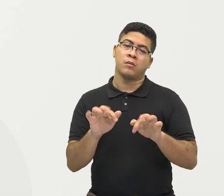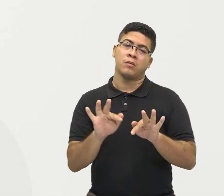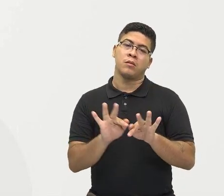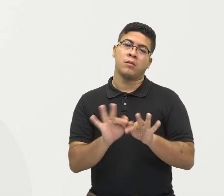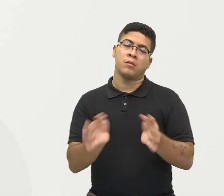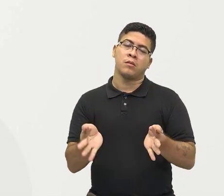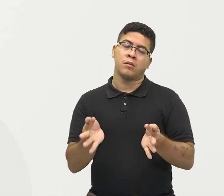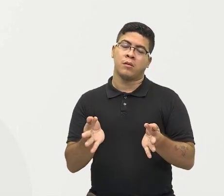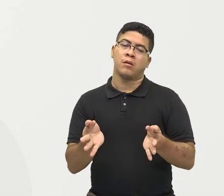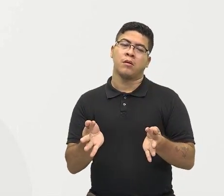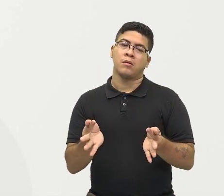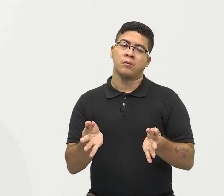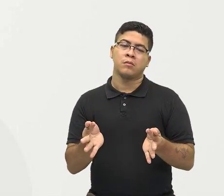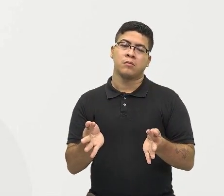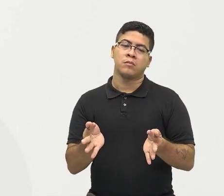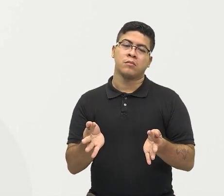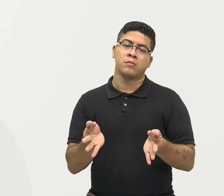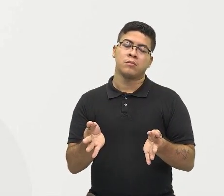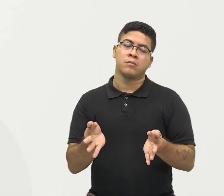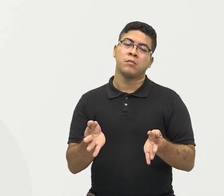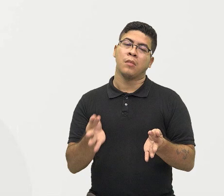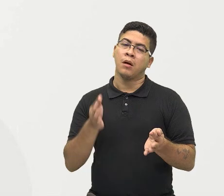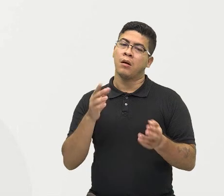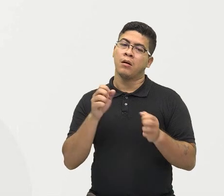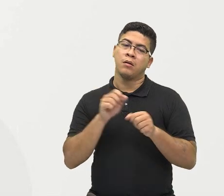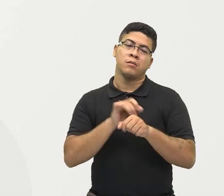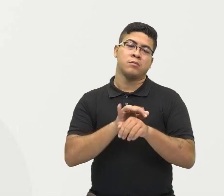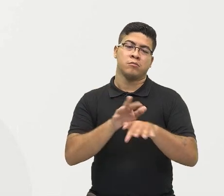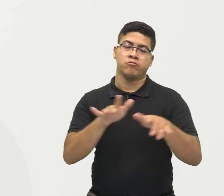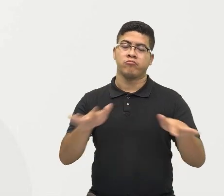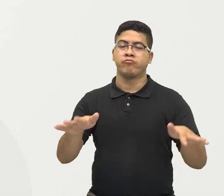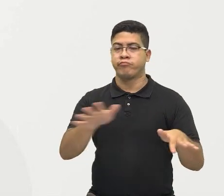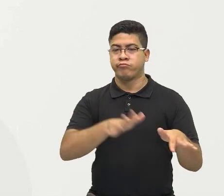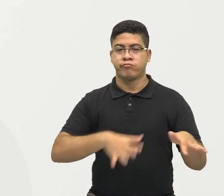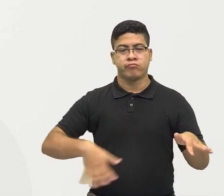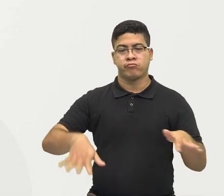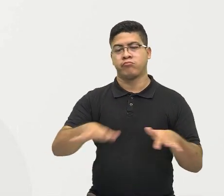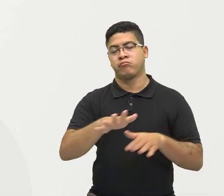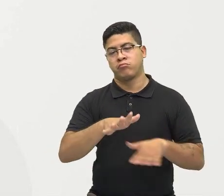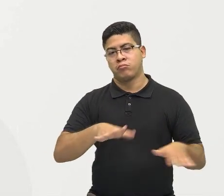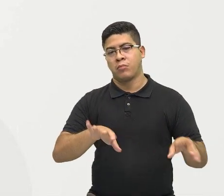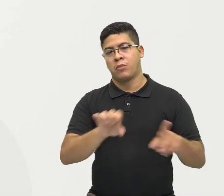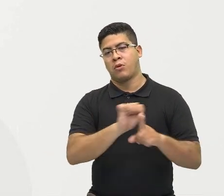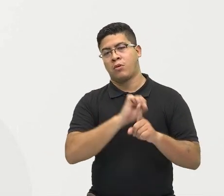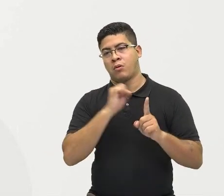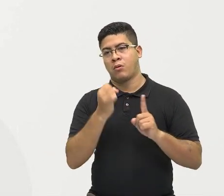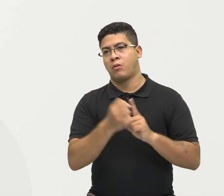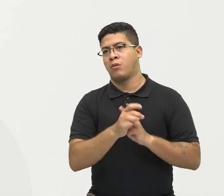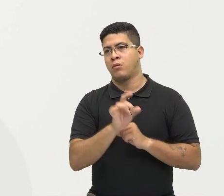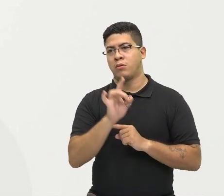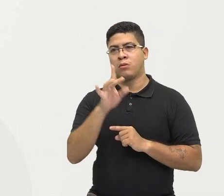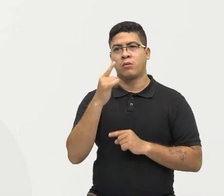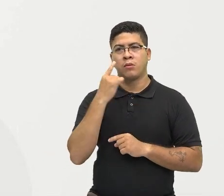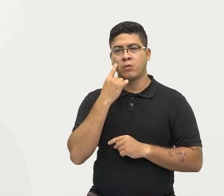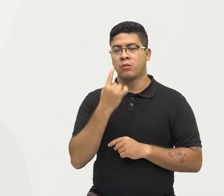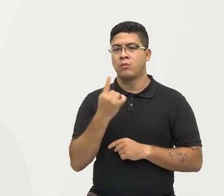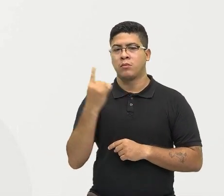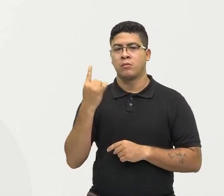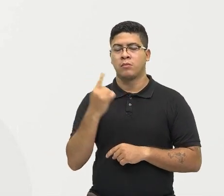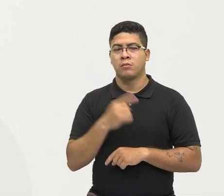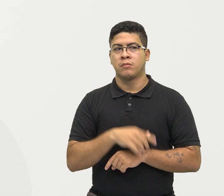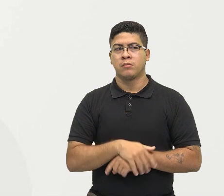simples, uma linguagem que alcance todo o público, toda a sociedade, não só aqueles